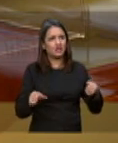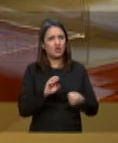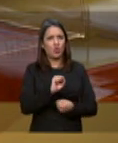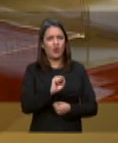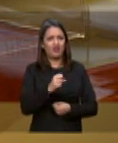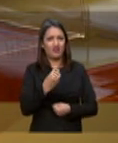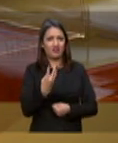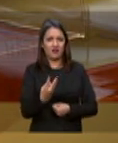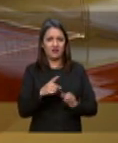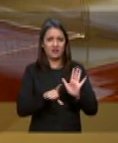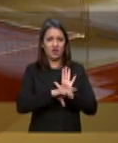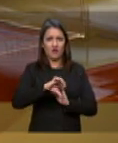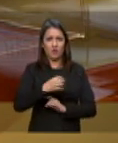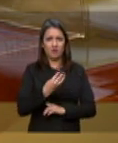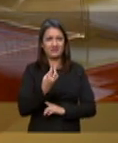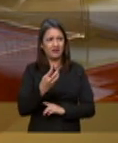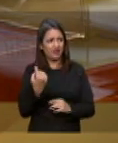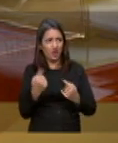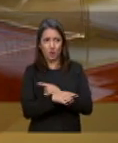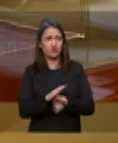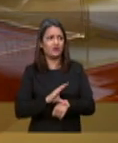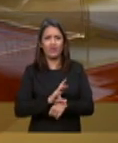Lei 9.430.